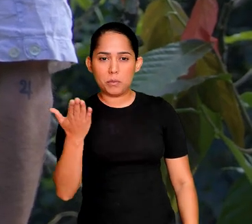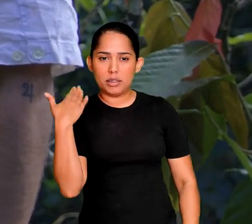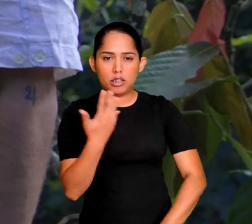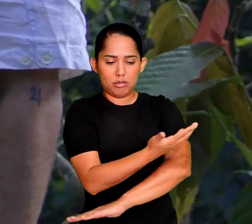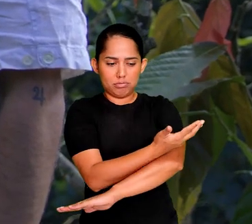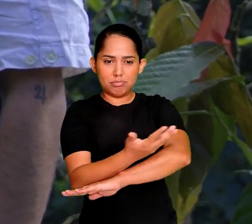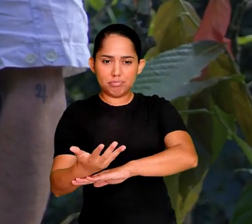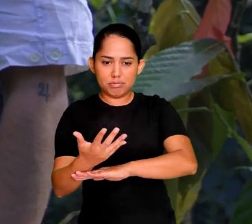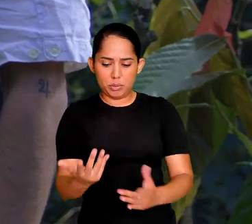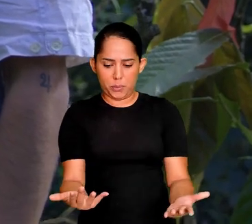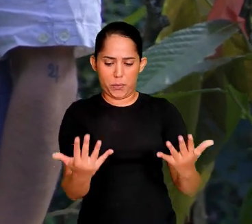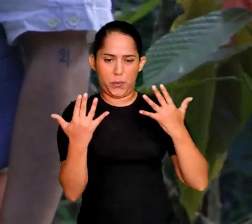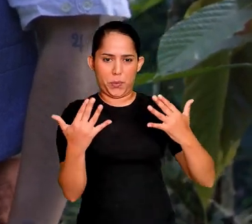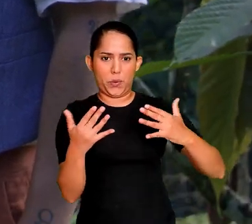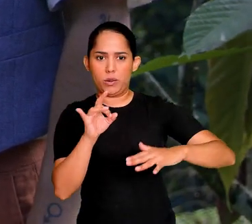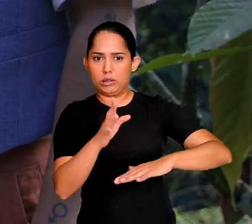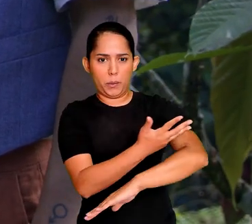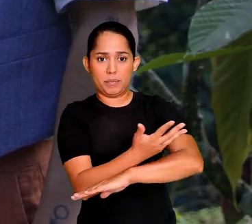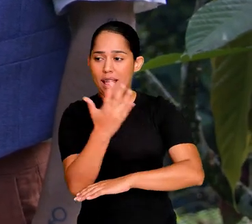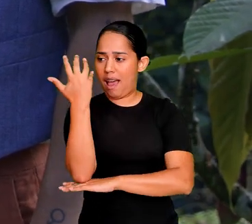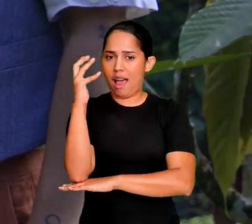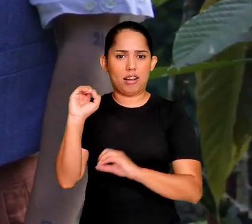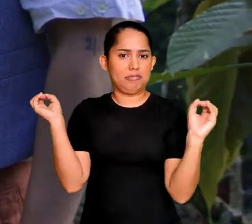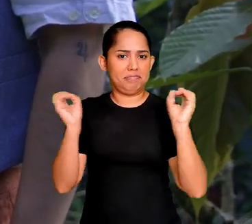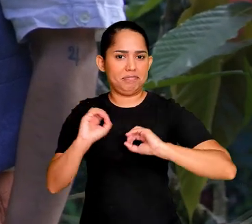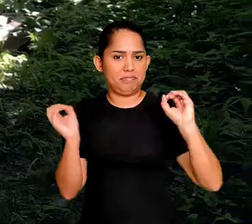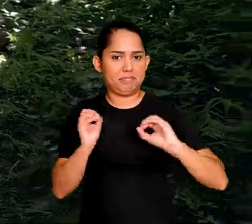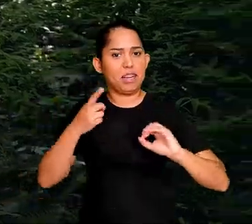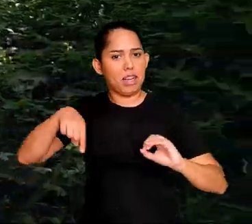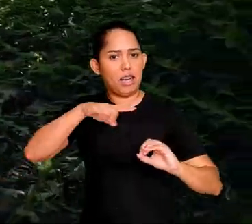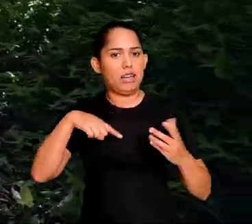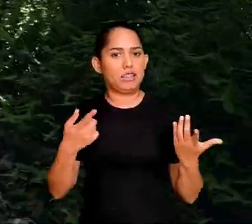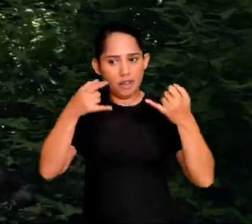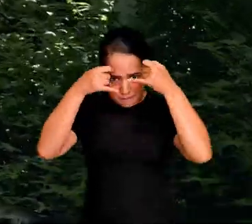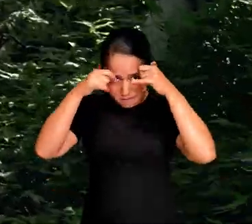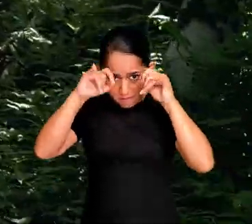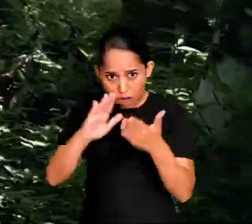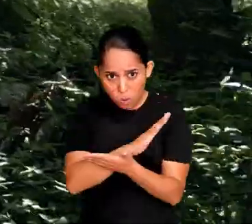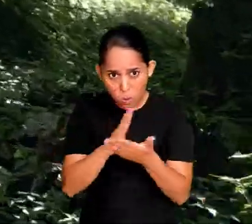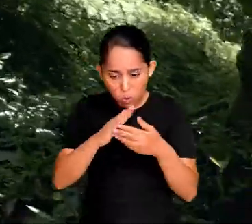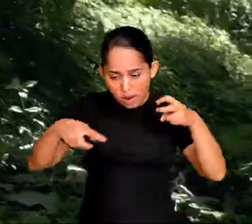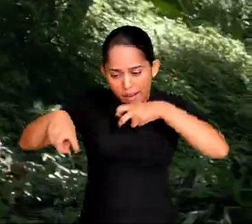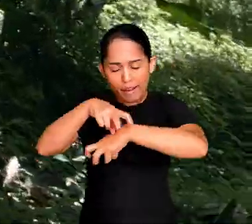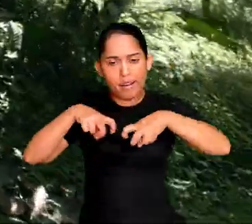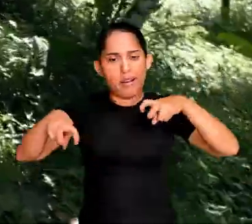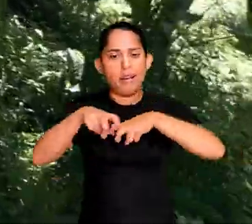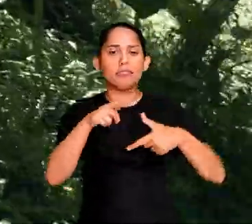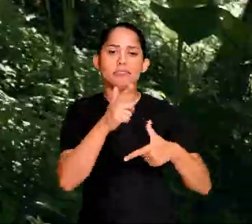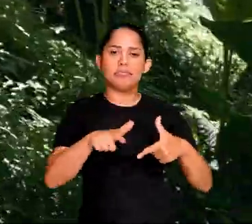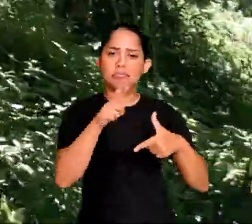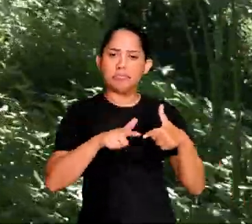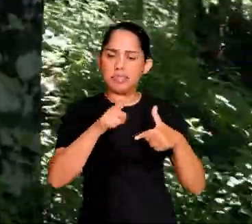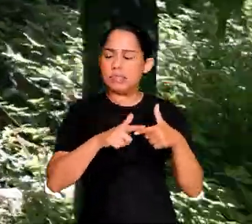era capim dessa altura e nenhuma árvore. Então a gente criava algumas vacas,